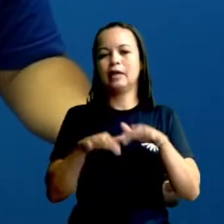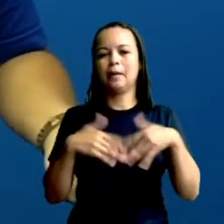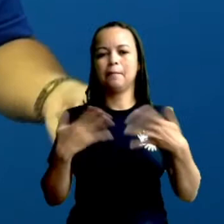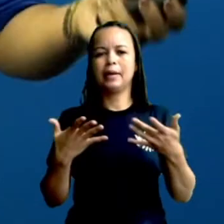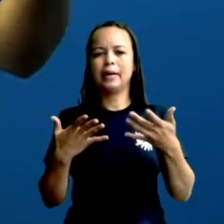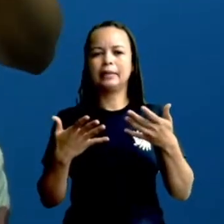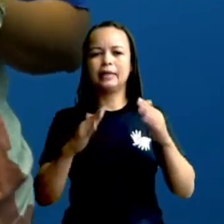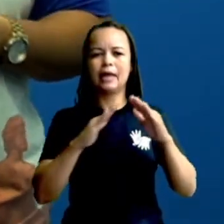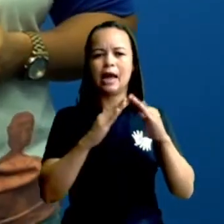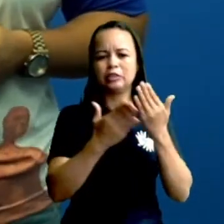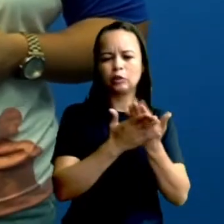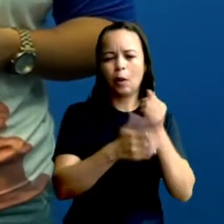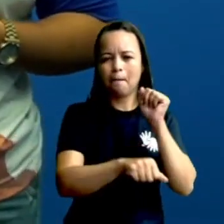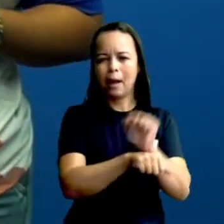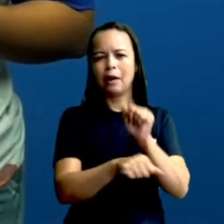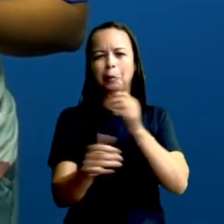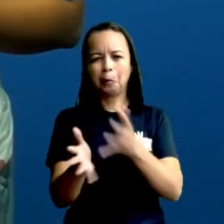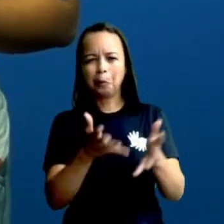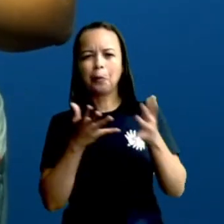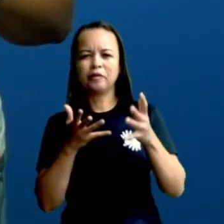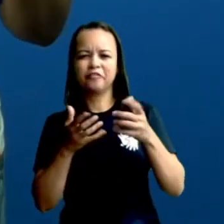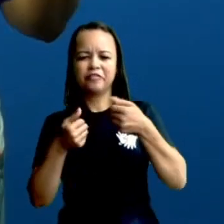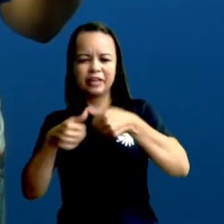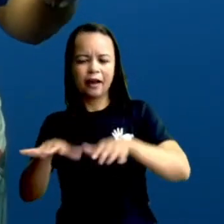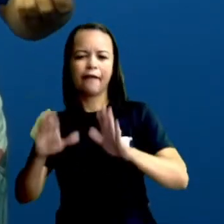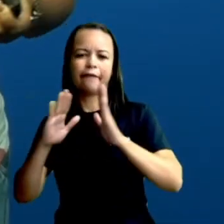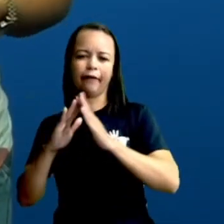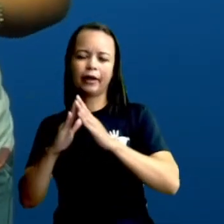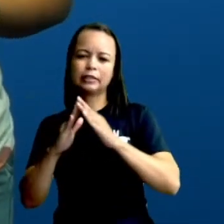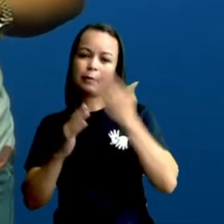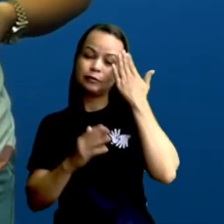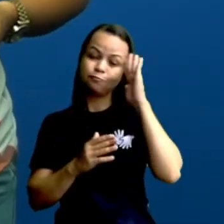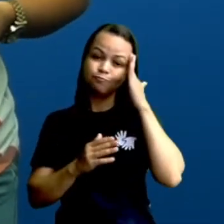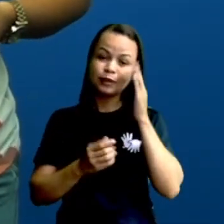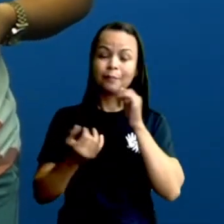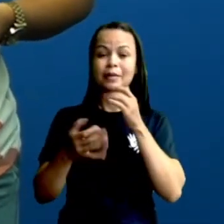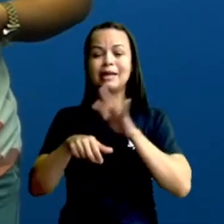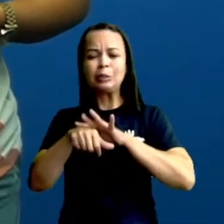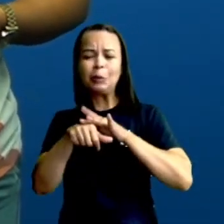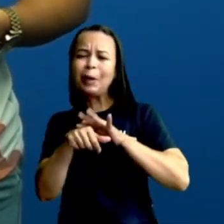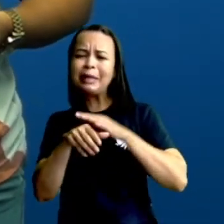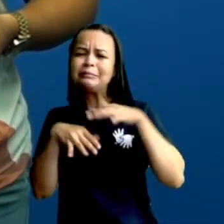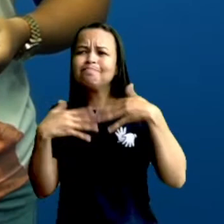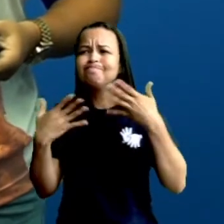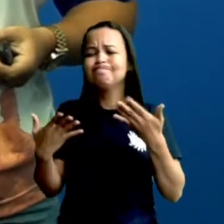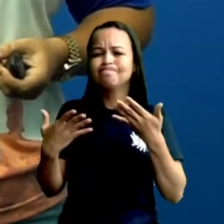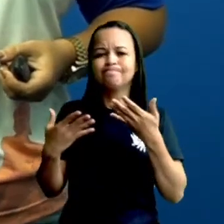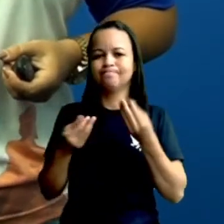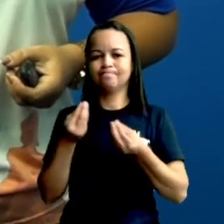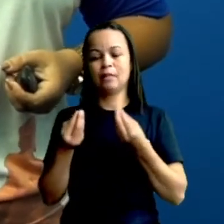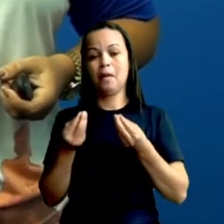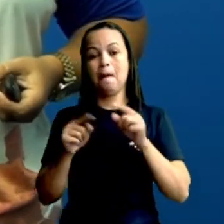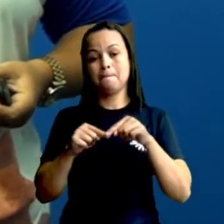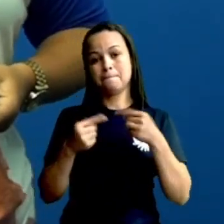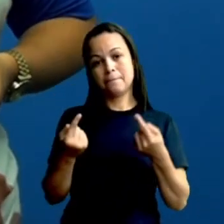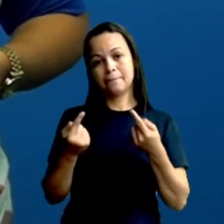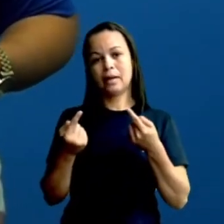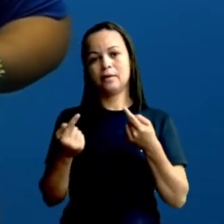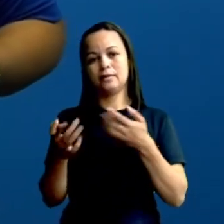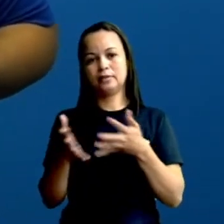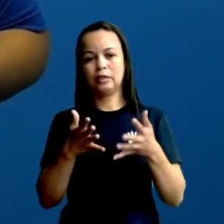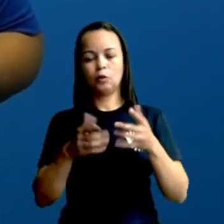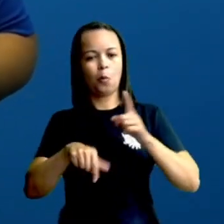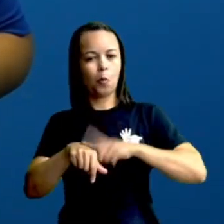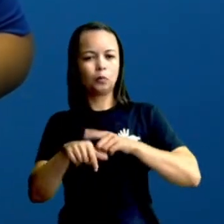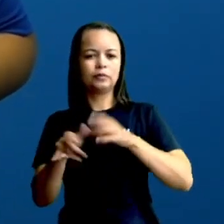suspendeu as aulas, todo mundo teve que ficar em casa. E a gente não sabia que doença era essa, não é isso? Mas aí com o tempo,